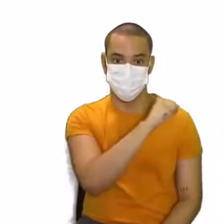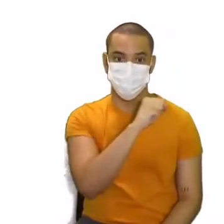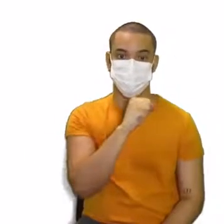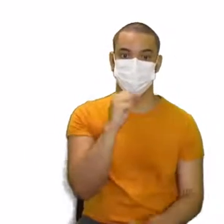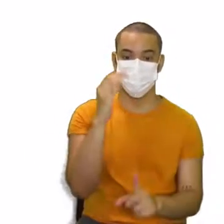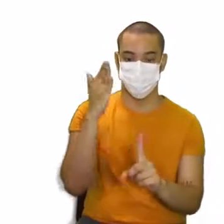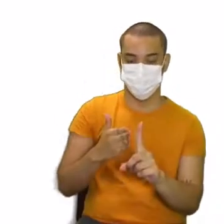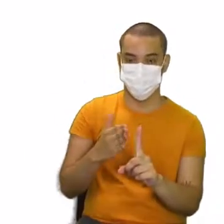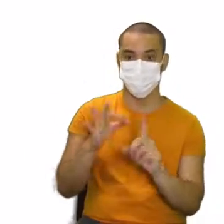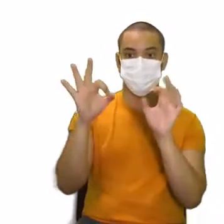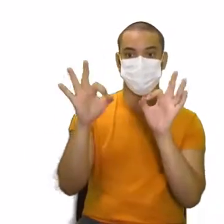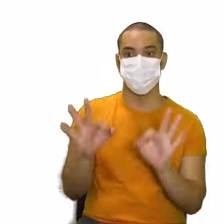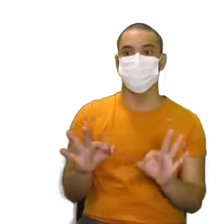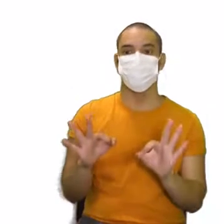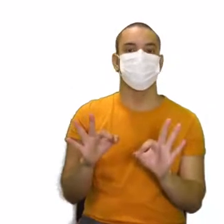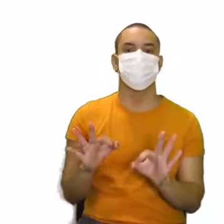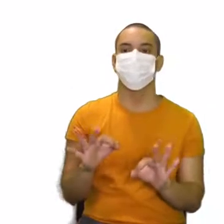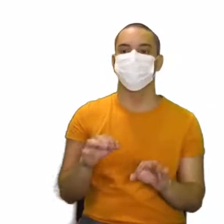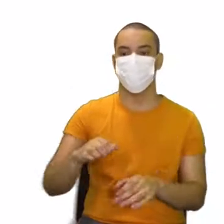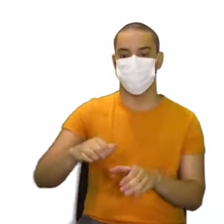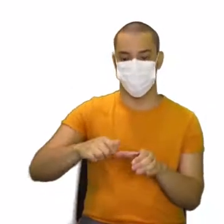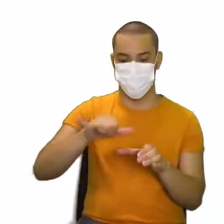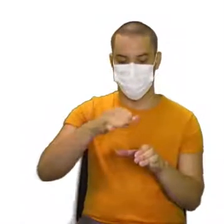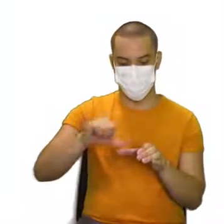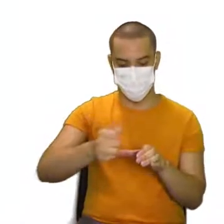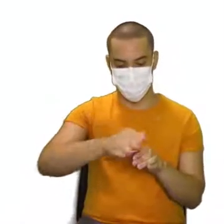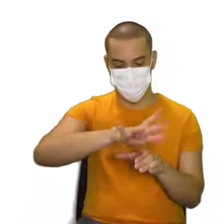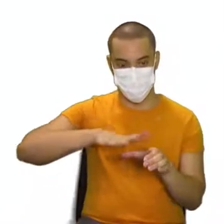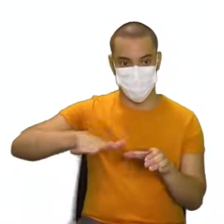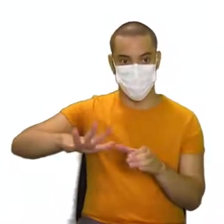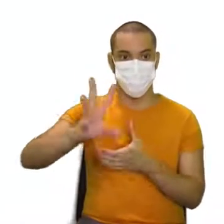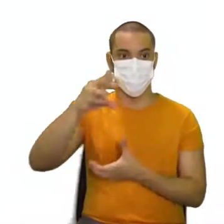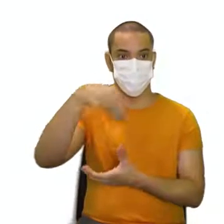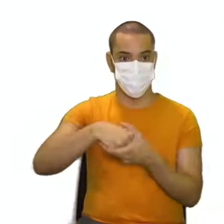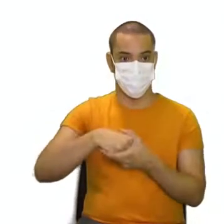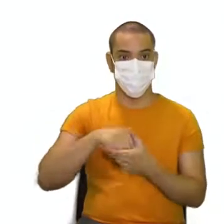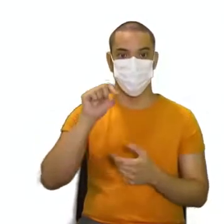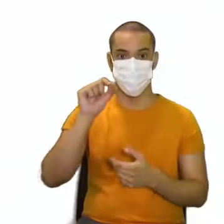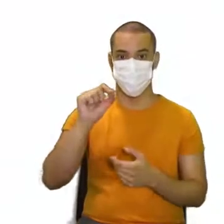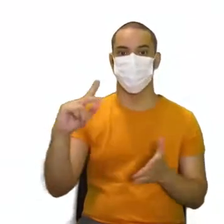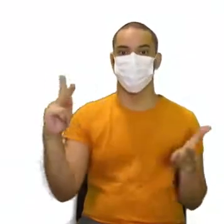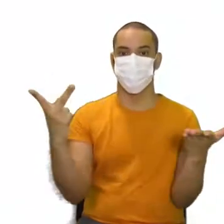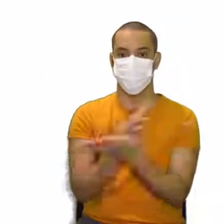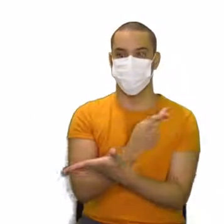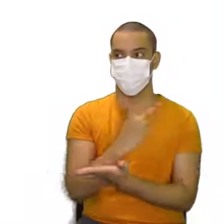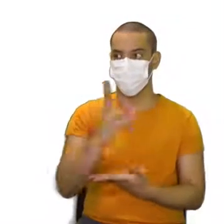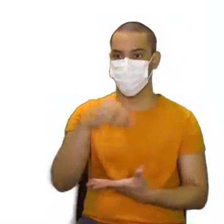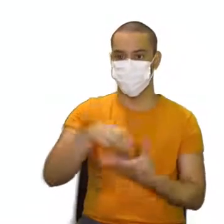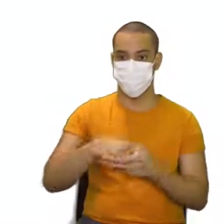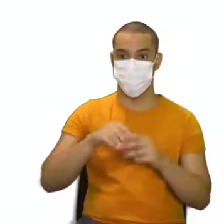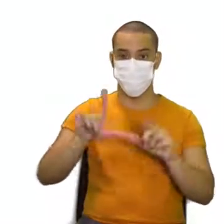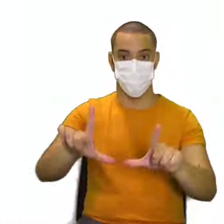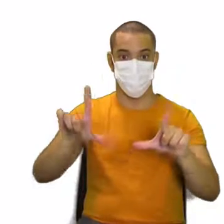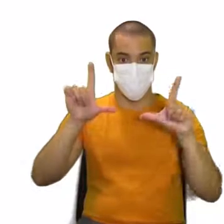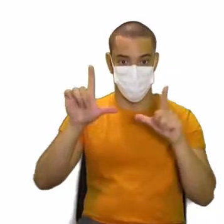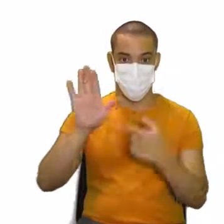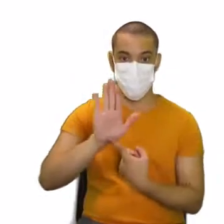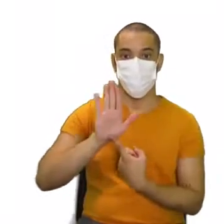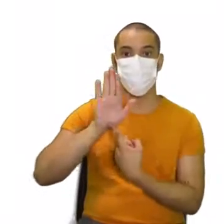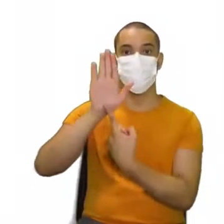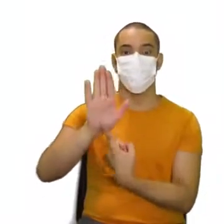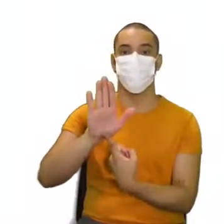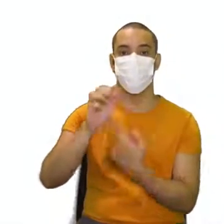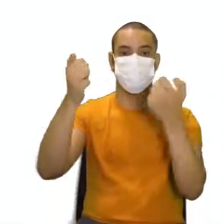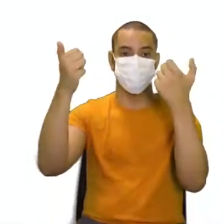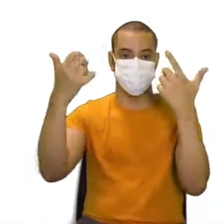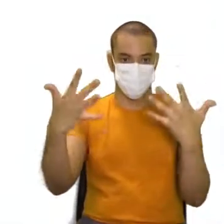ao no caso ao campo magnético no triângulo destacado na figura Então olha só tá